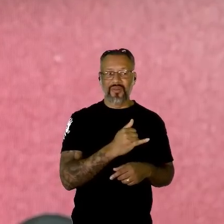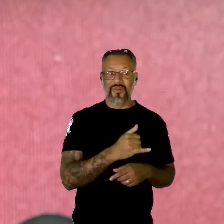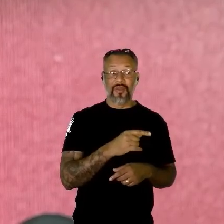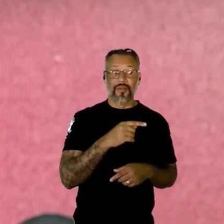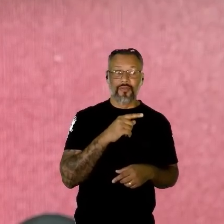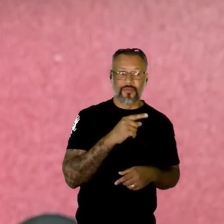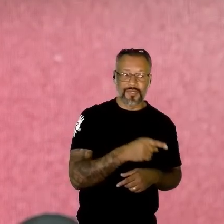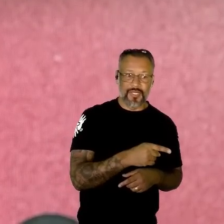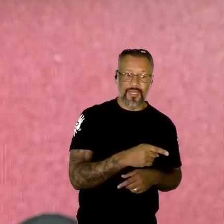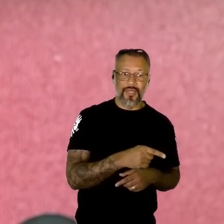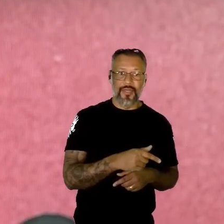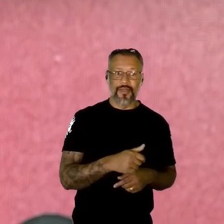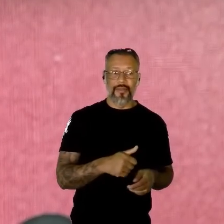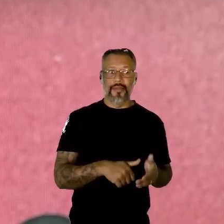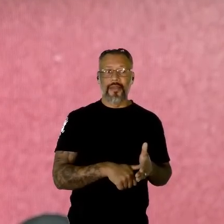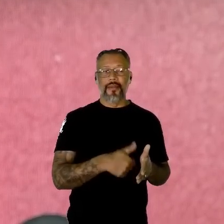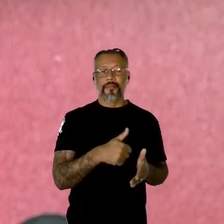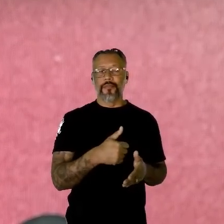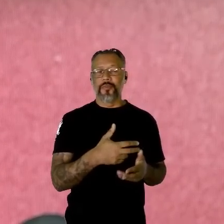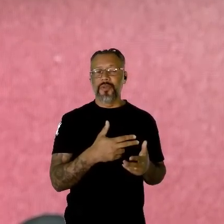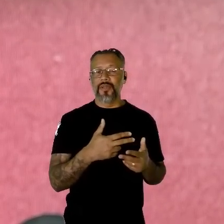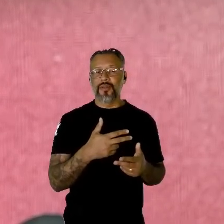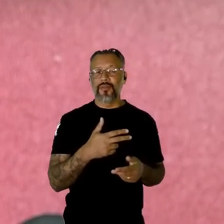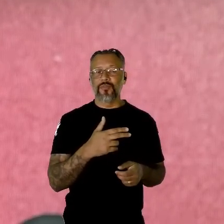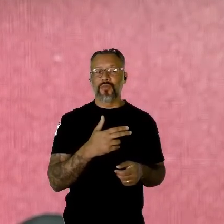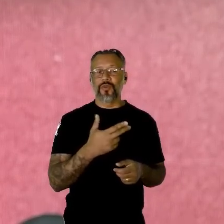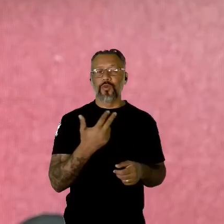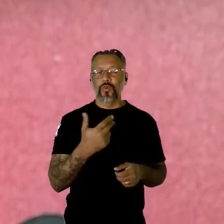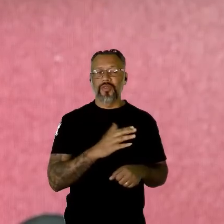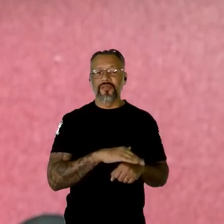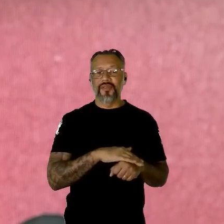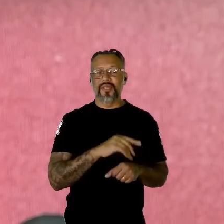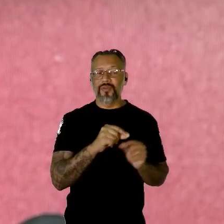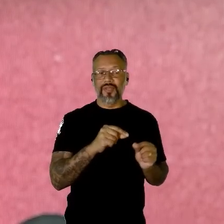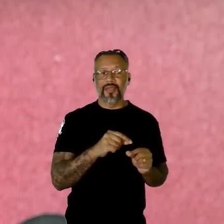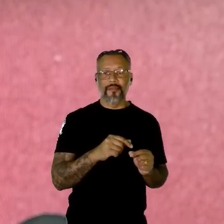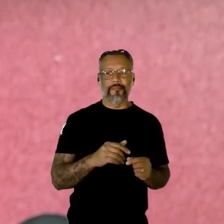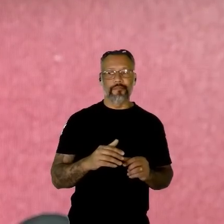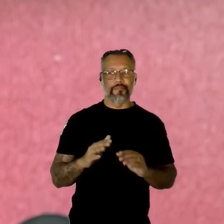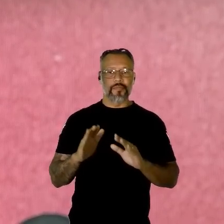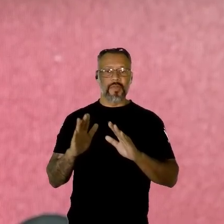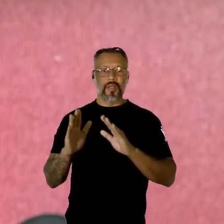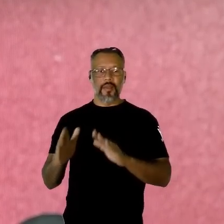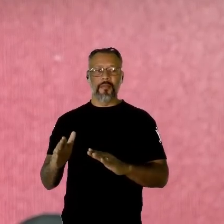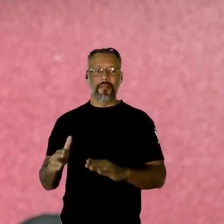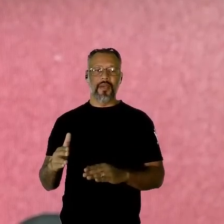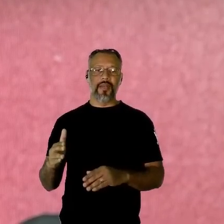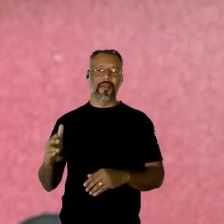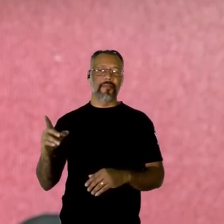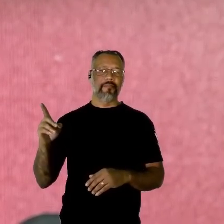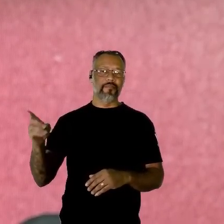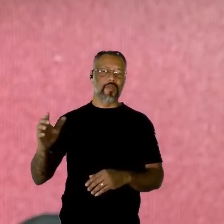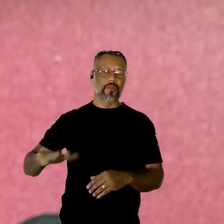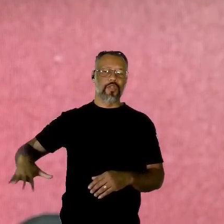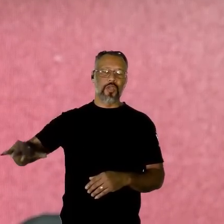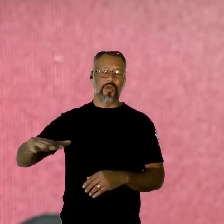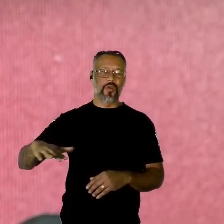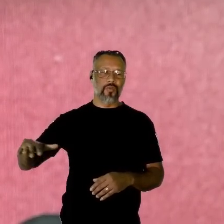quer você vai parar num posto porque eles deixam exatamente